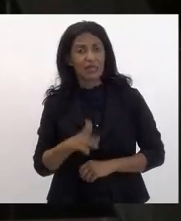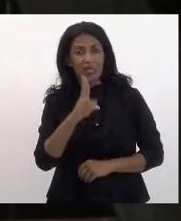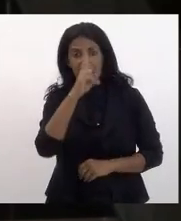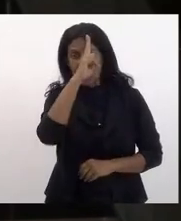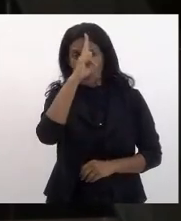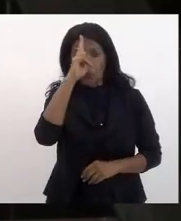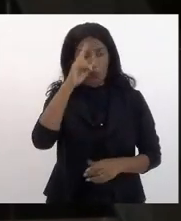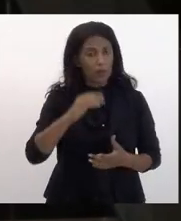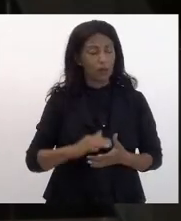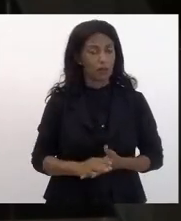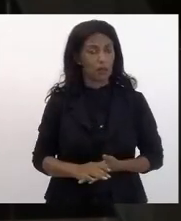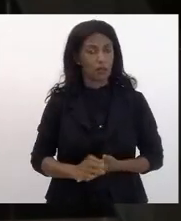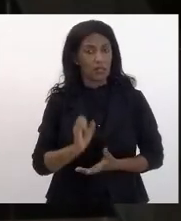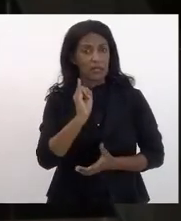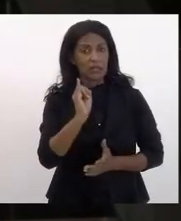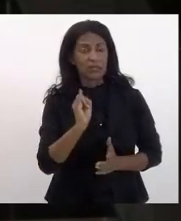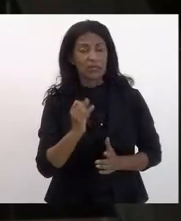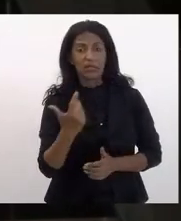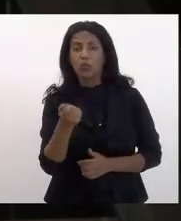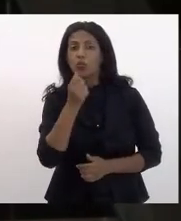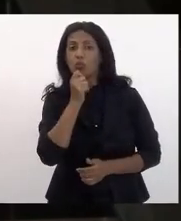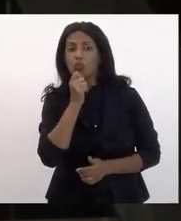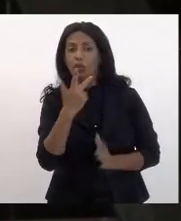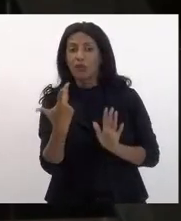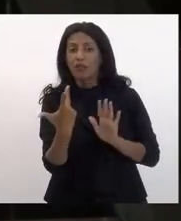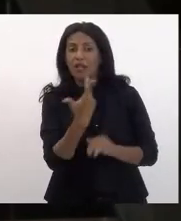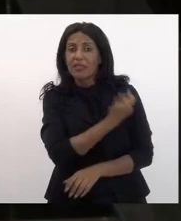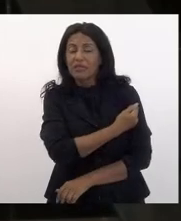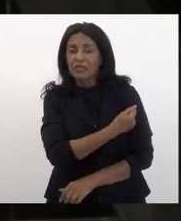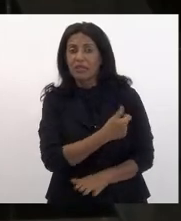Ubers, se não estiverem vacinados.